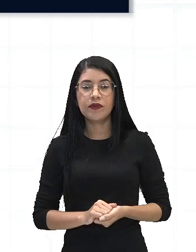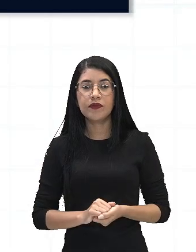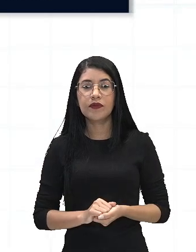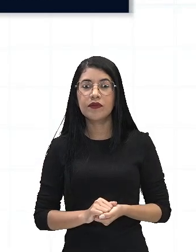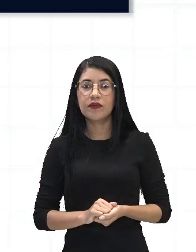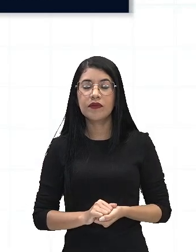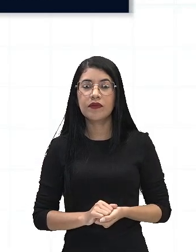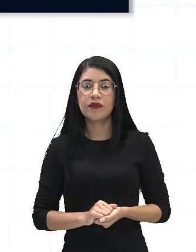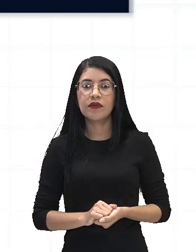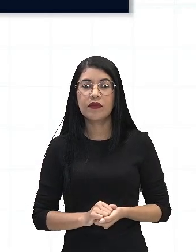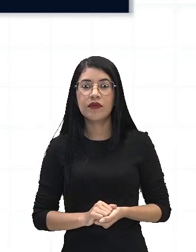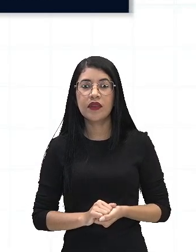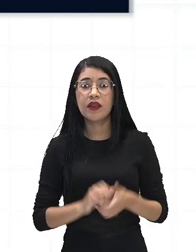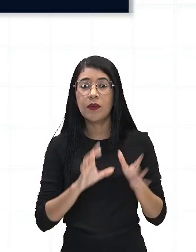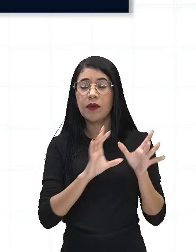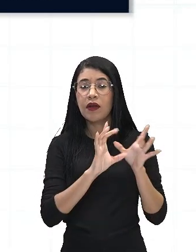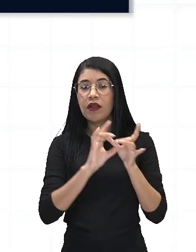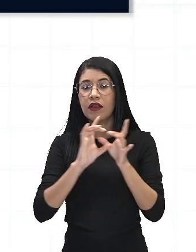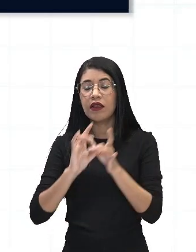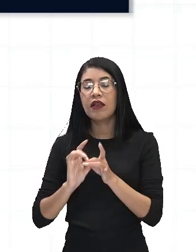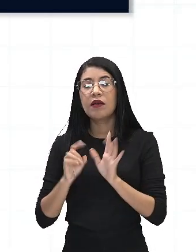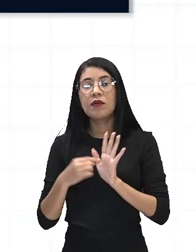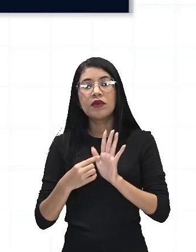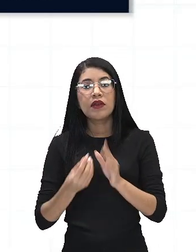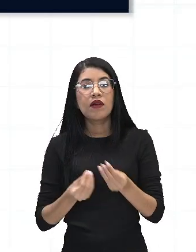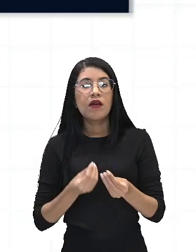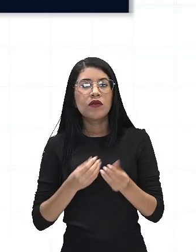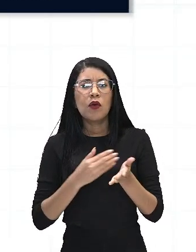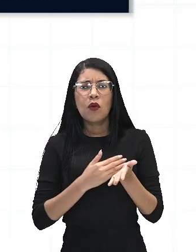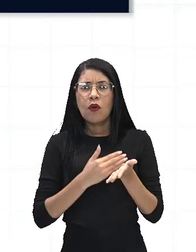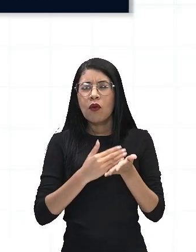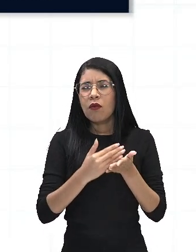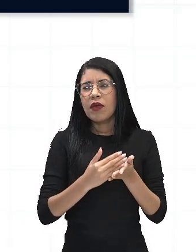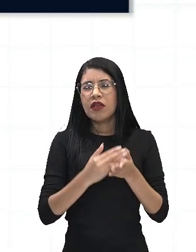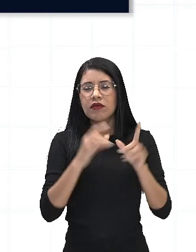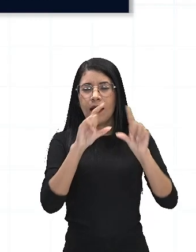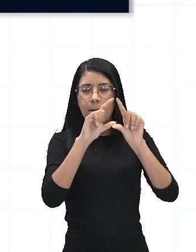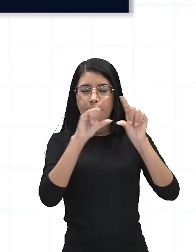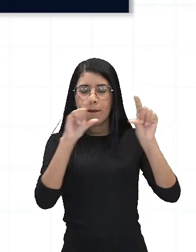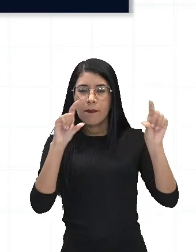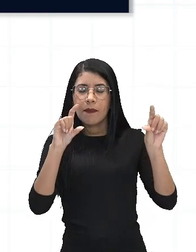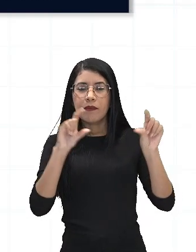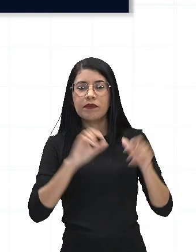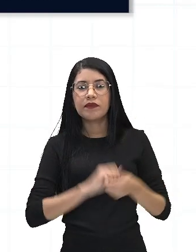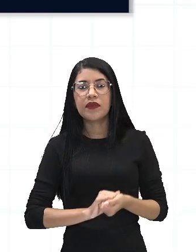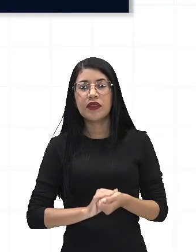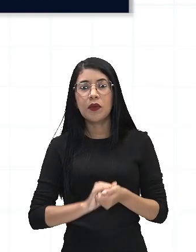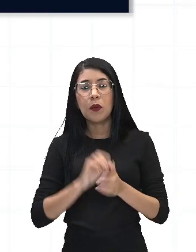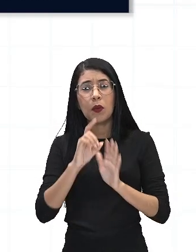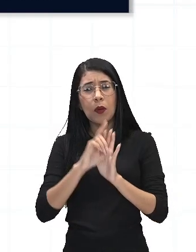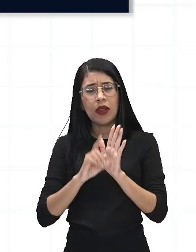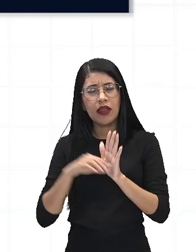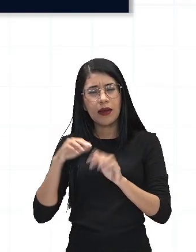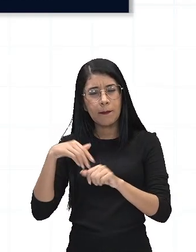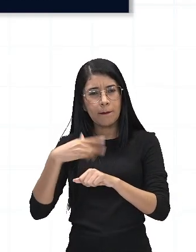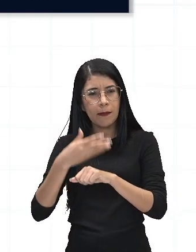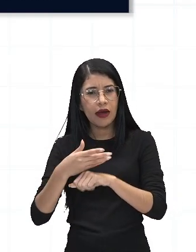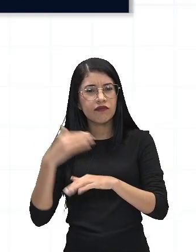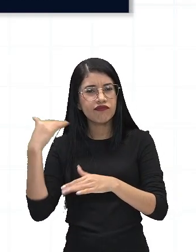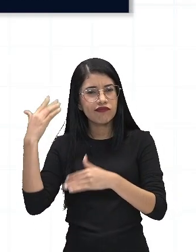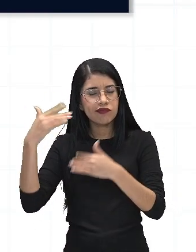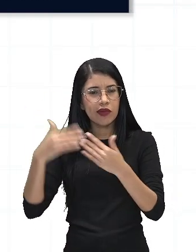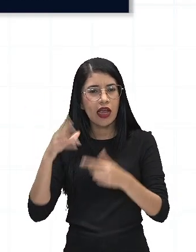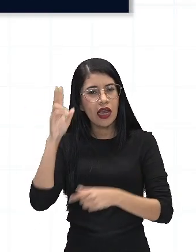só, essa contextualização ela ocorre logo no primeiro parágrafo. Depois de décadas de hegemonia das